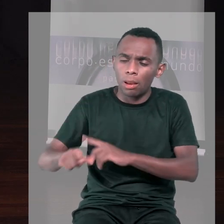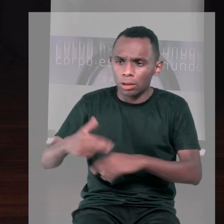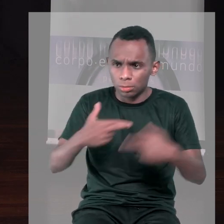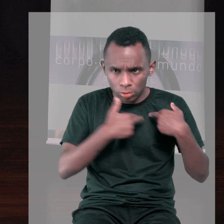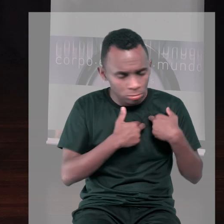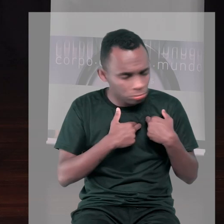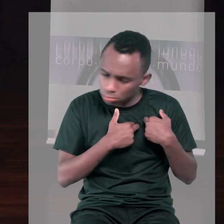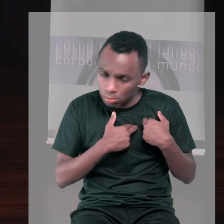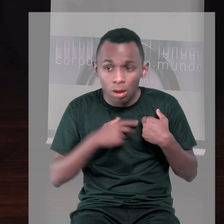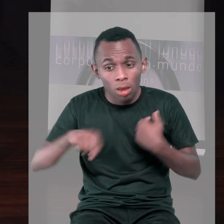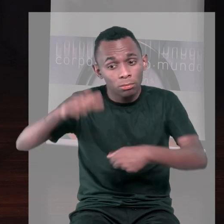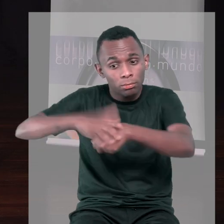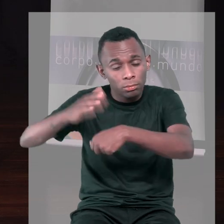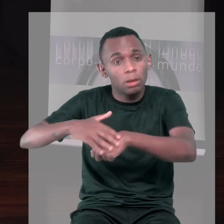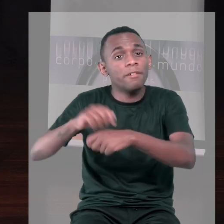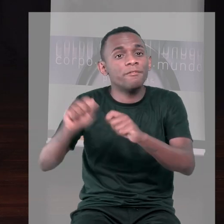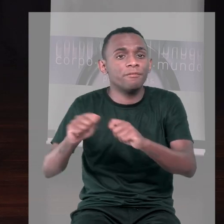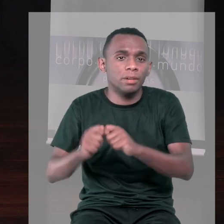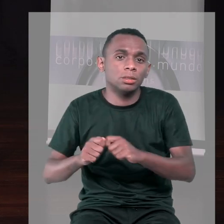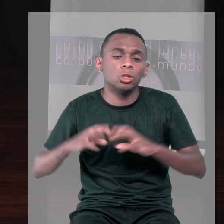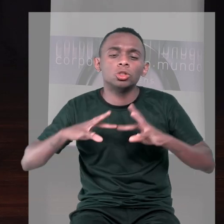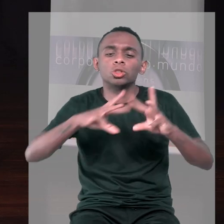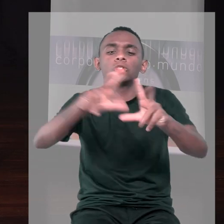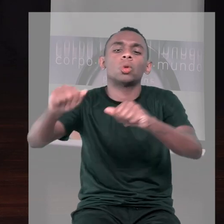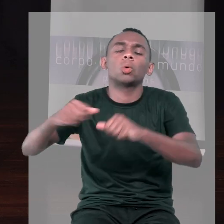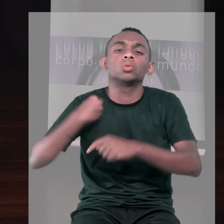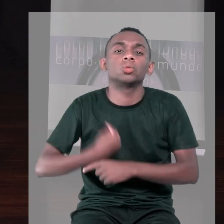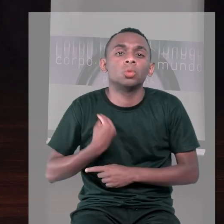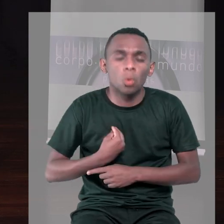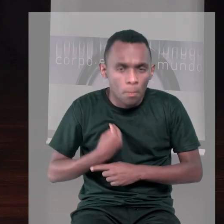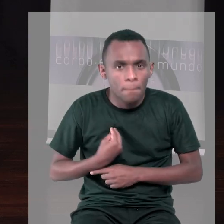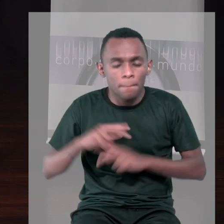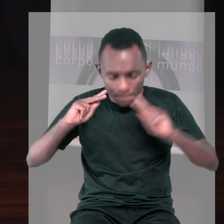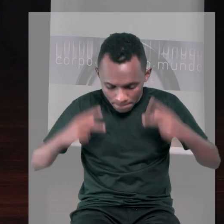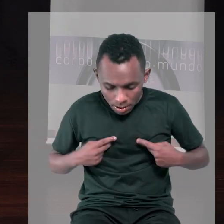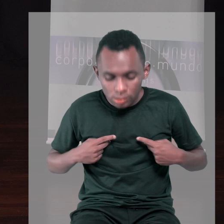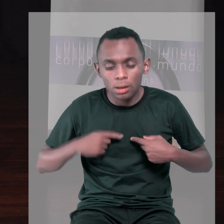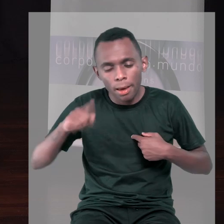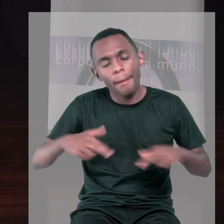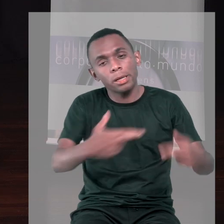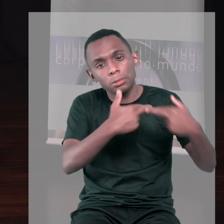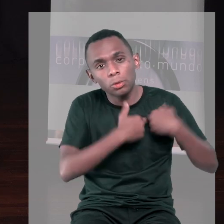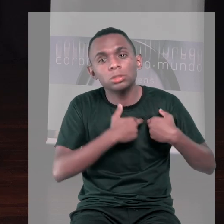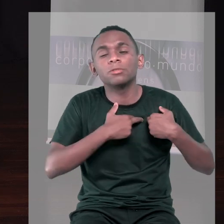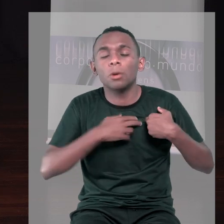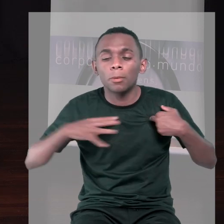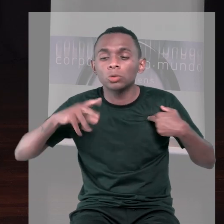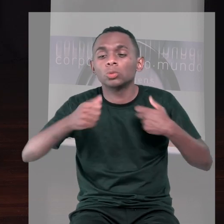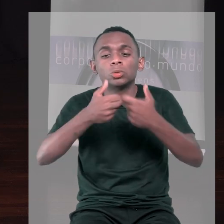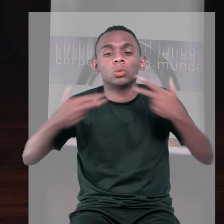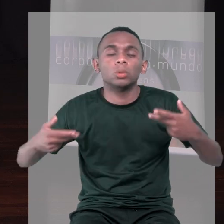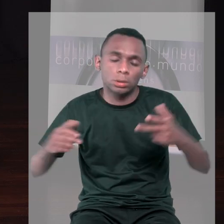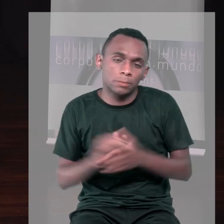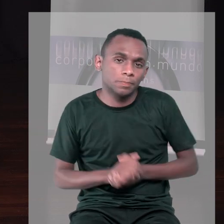ser resguardadas as circunstâncias, os casos, né, em que a atribuição de responsabilidade deve ser